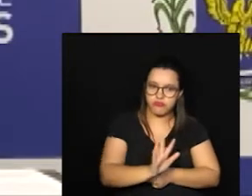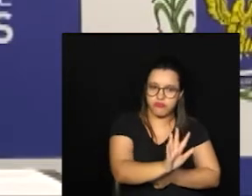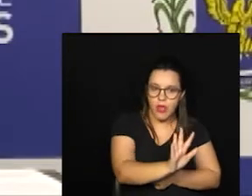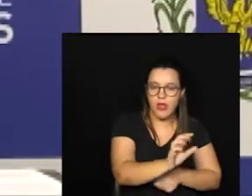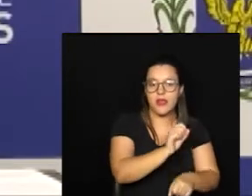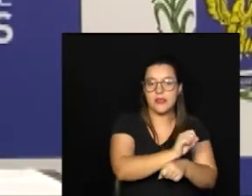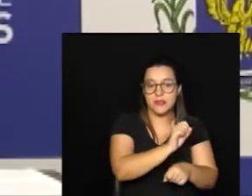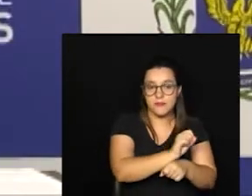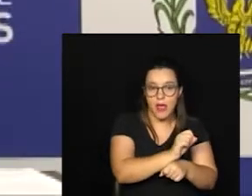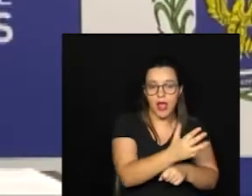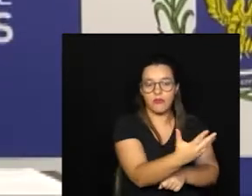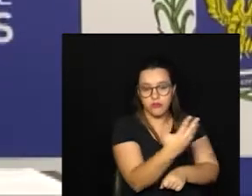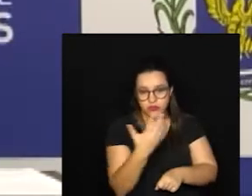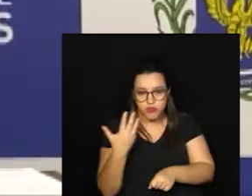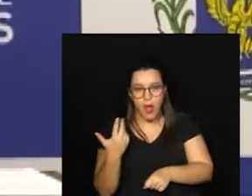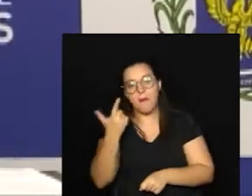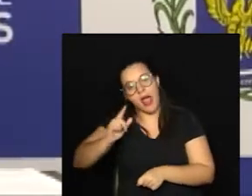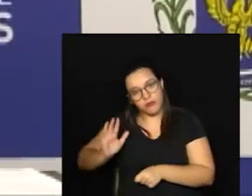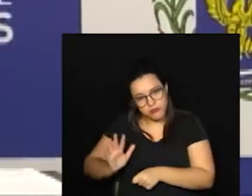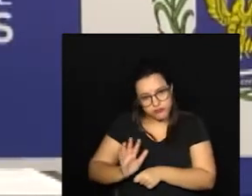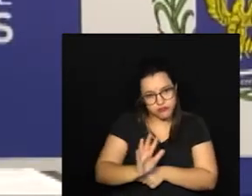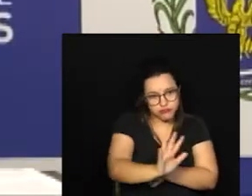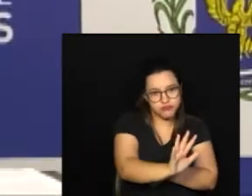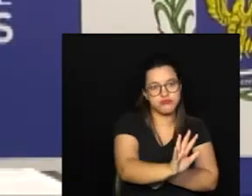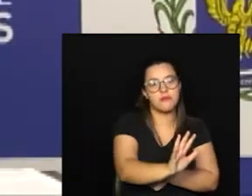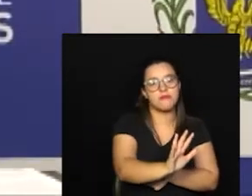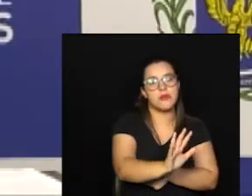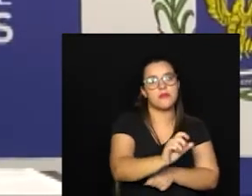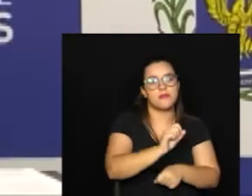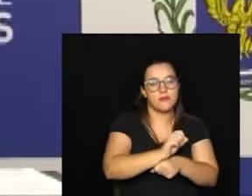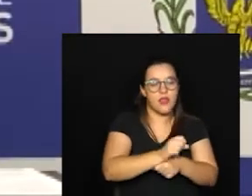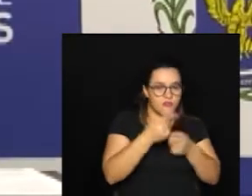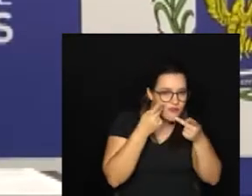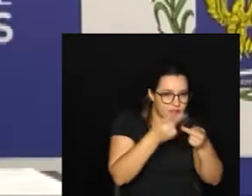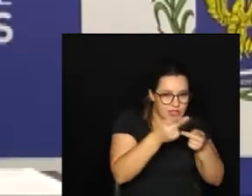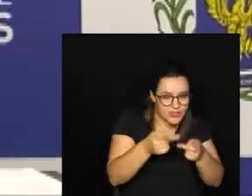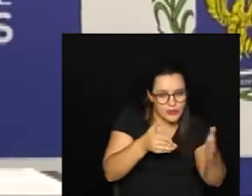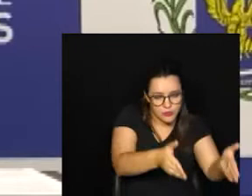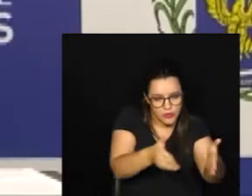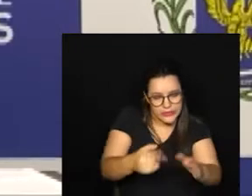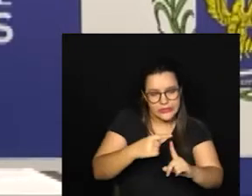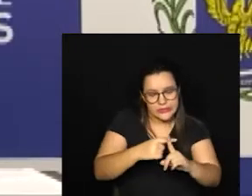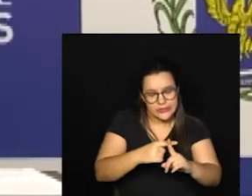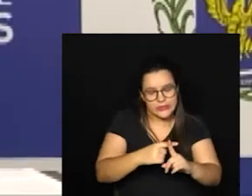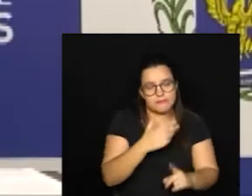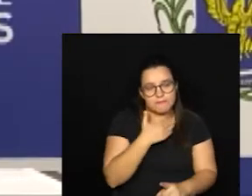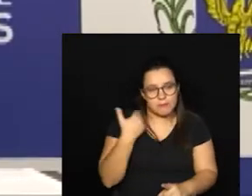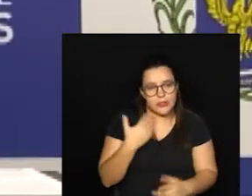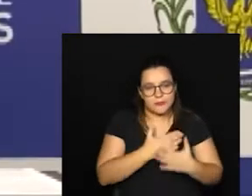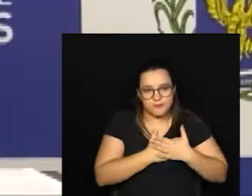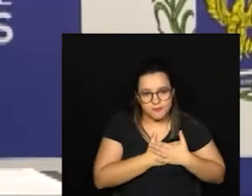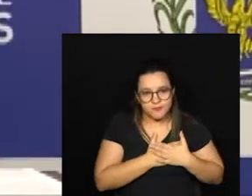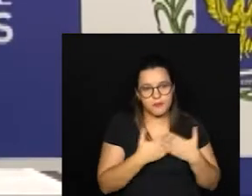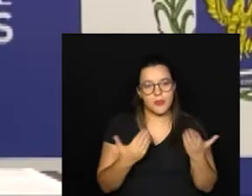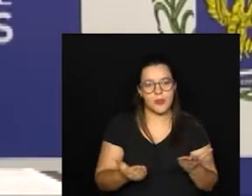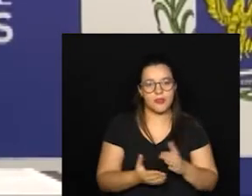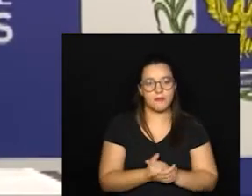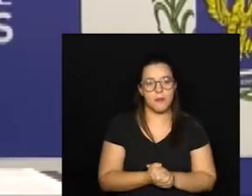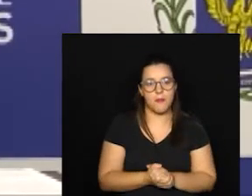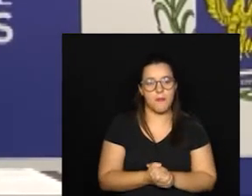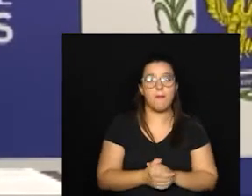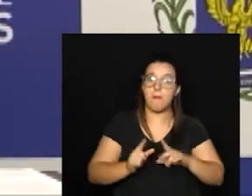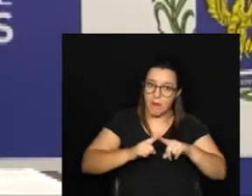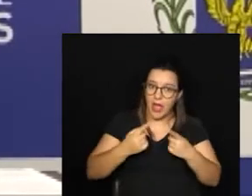pessoal sair para depois entrar outras pessoas para fazer a visitação. Mas existe sim a